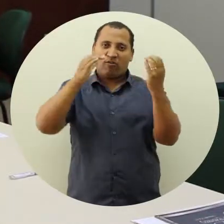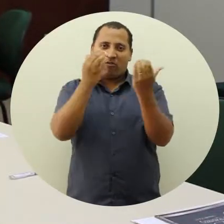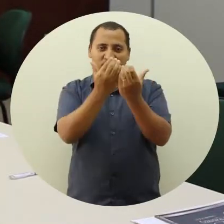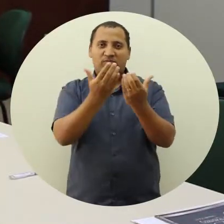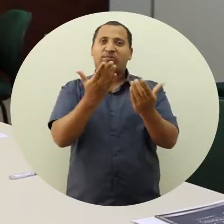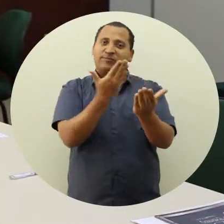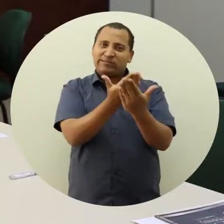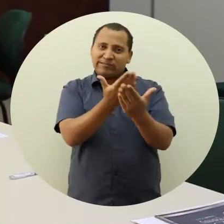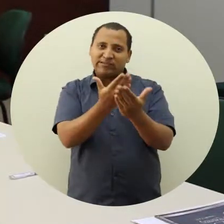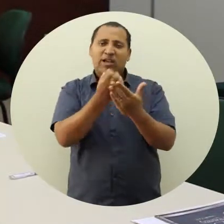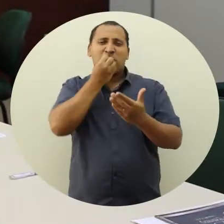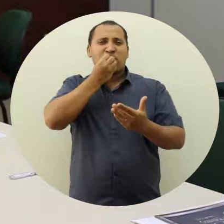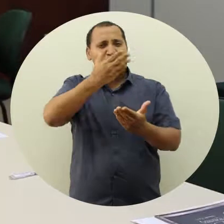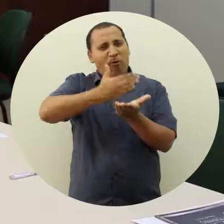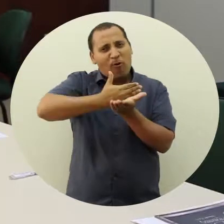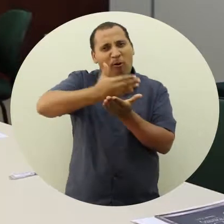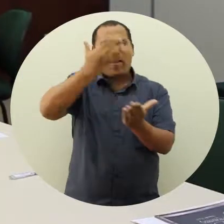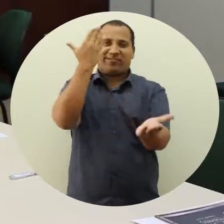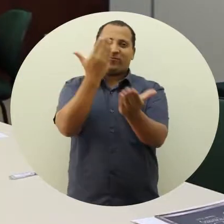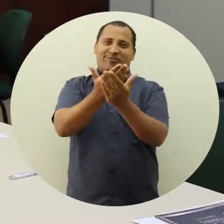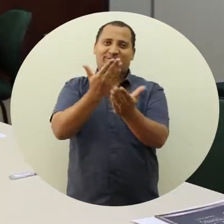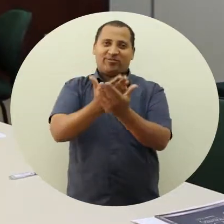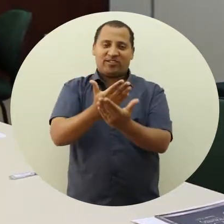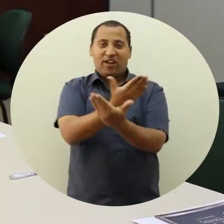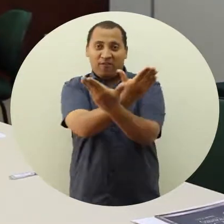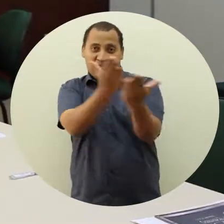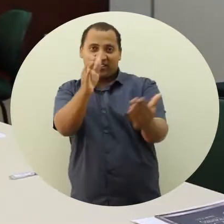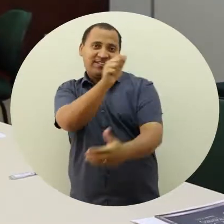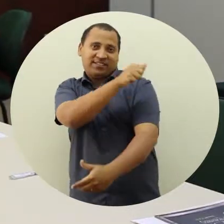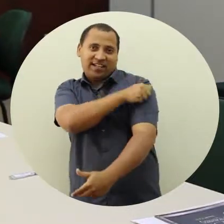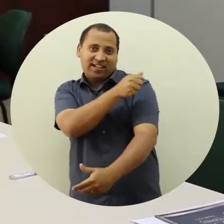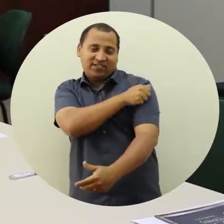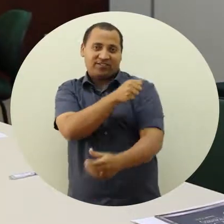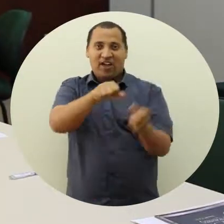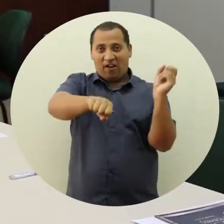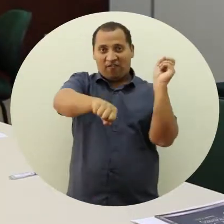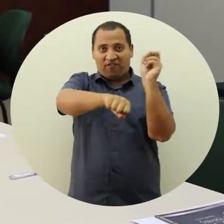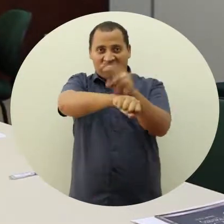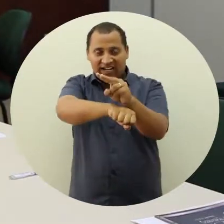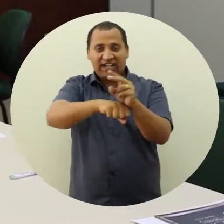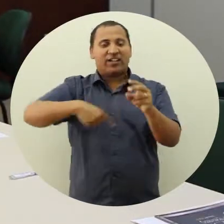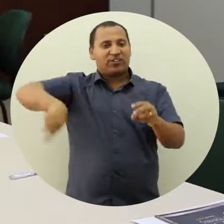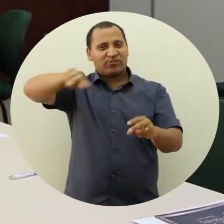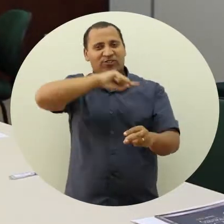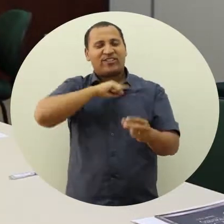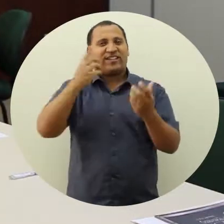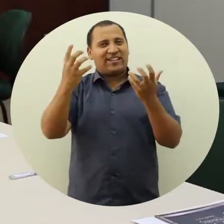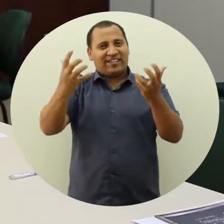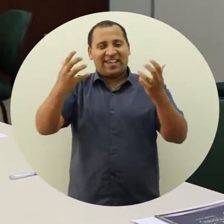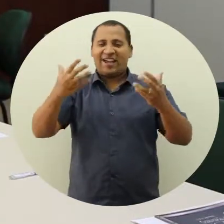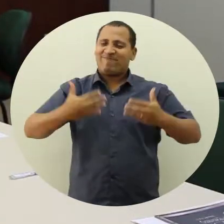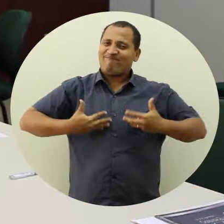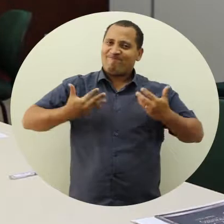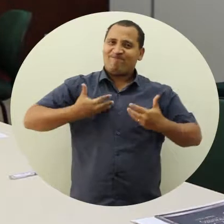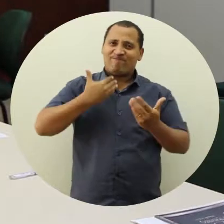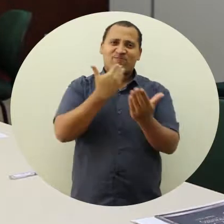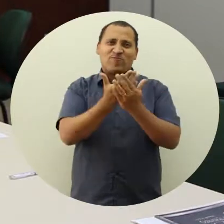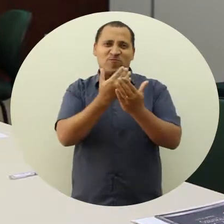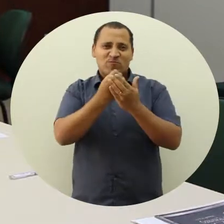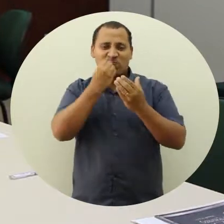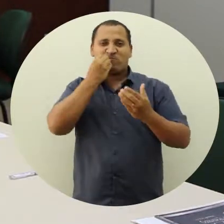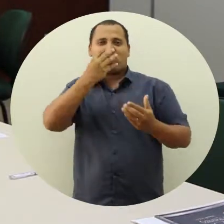acadêmica um bom início de aulas. Aos alunos ingressantes, desejamos que tenham uma excelente vida